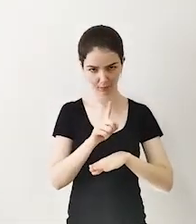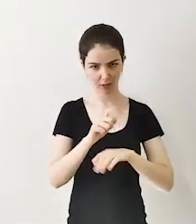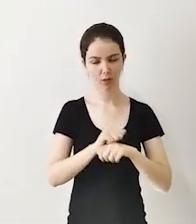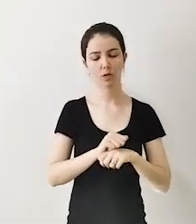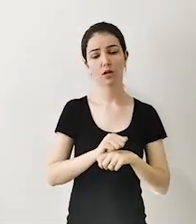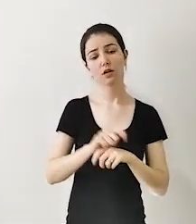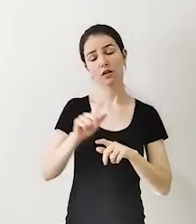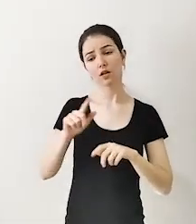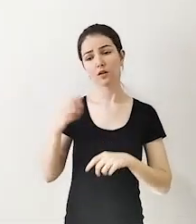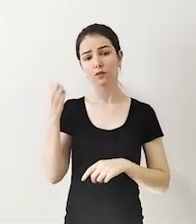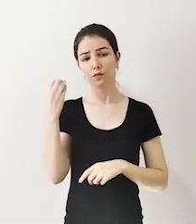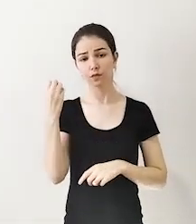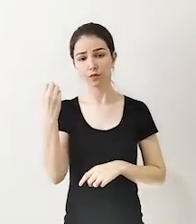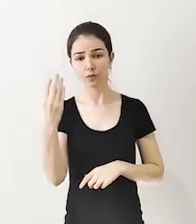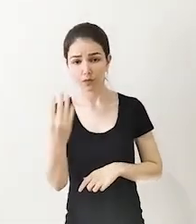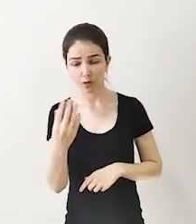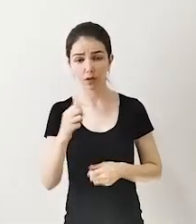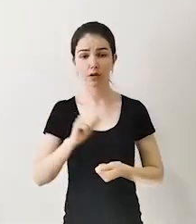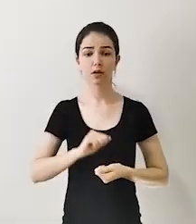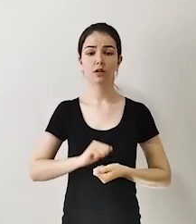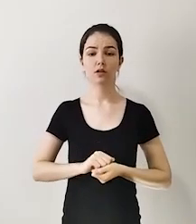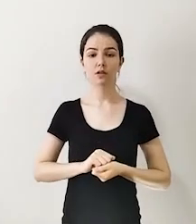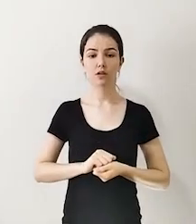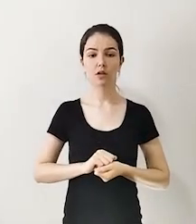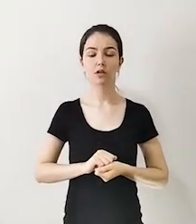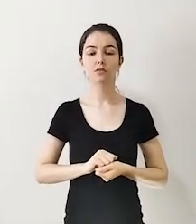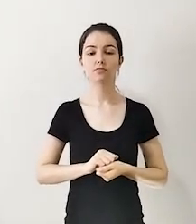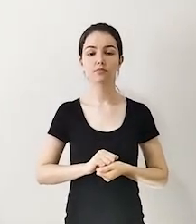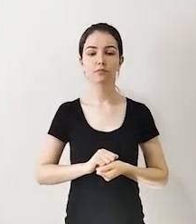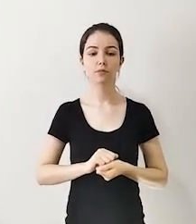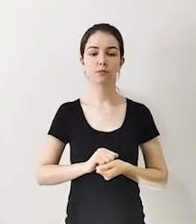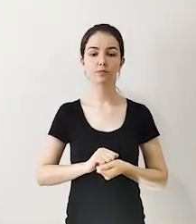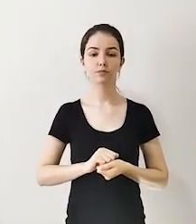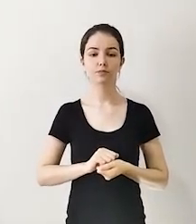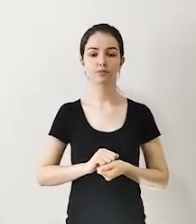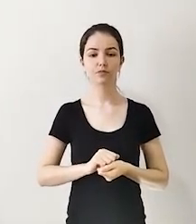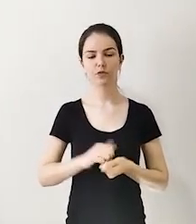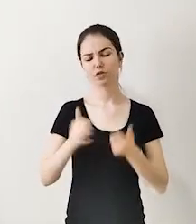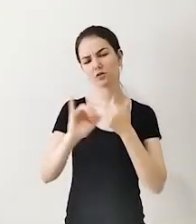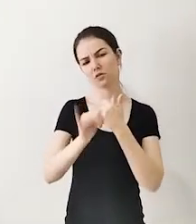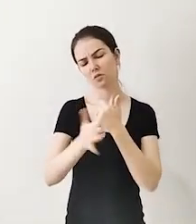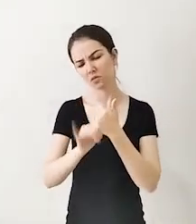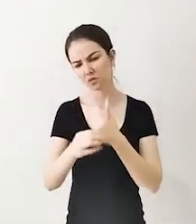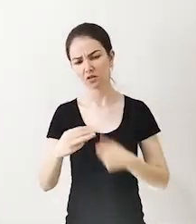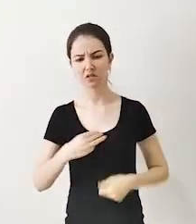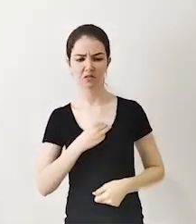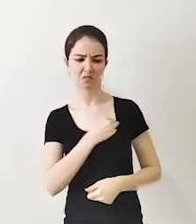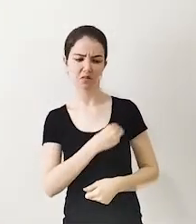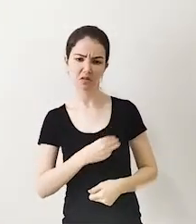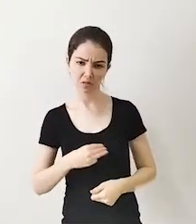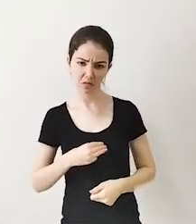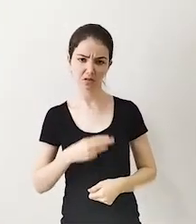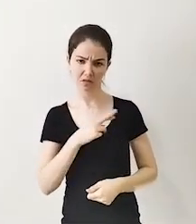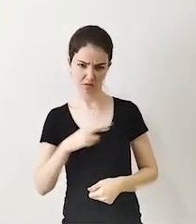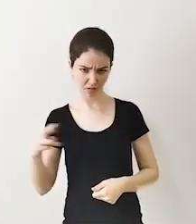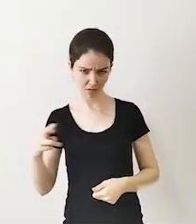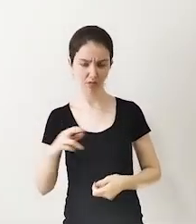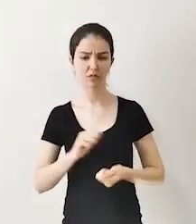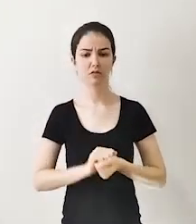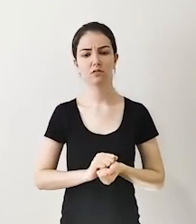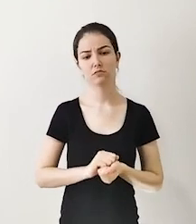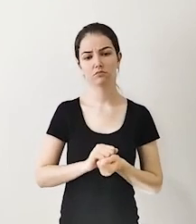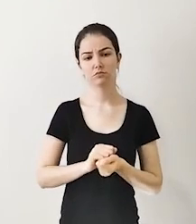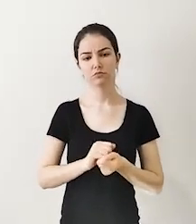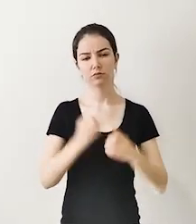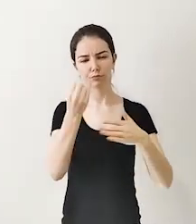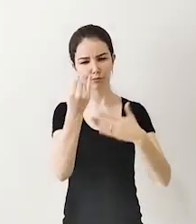Eram viajantes, né, de diversas vertentes aí sociais, né, cronistas, missionários, enfim.